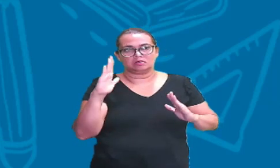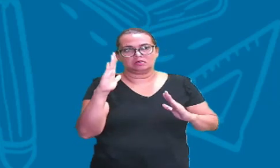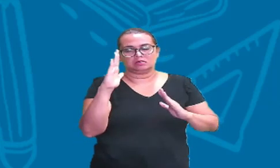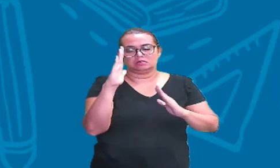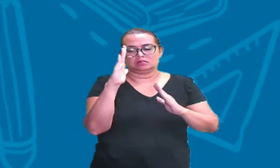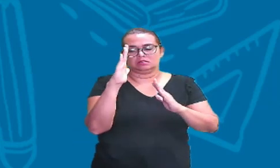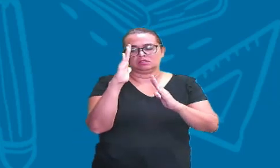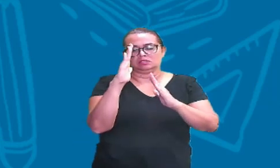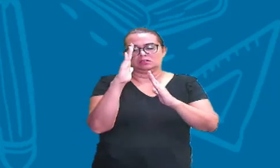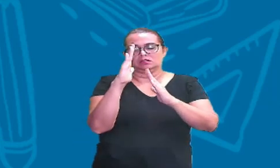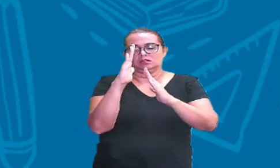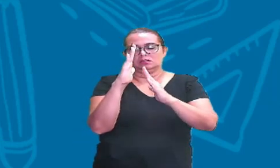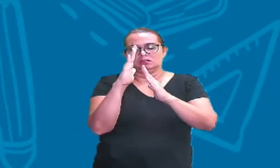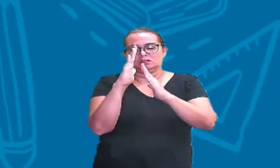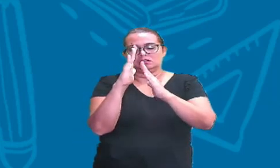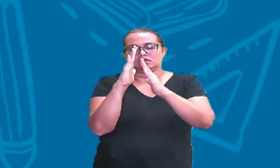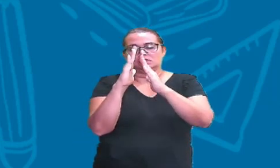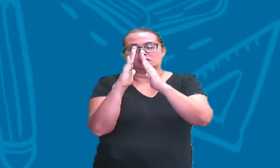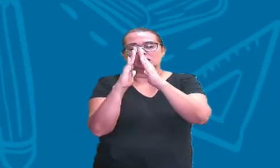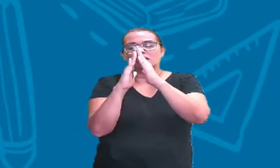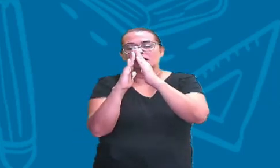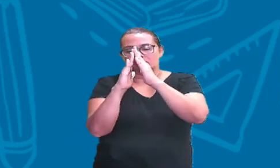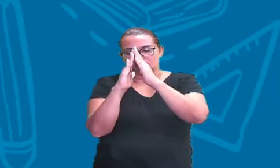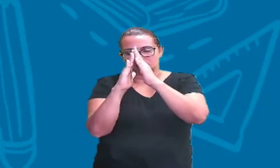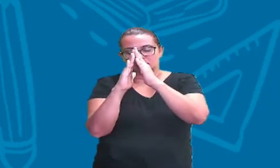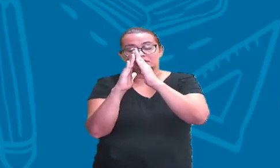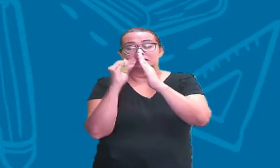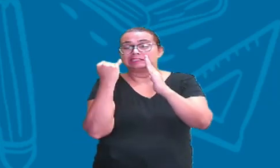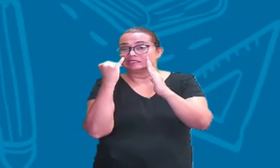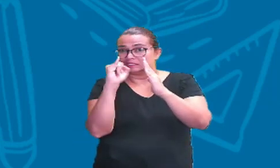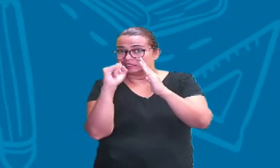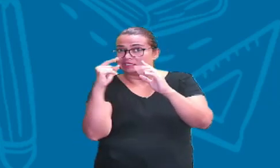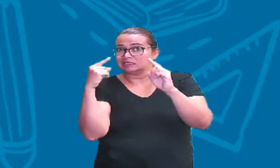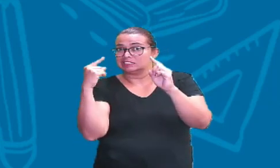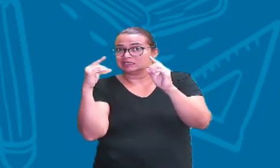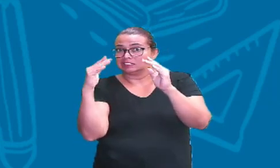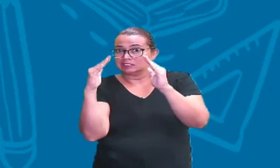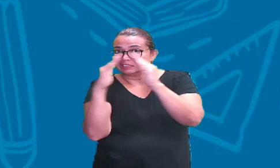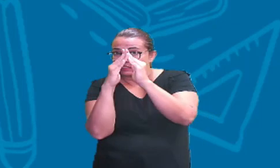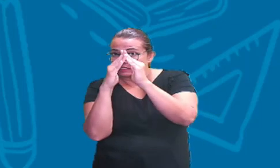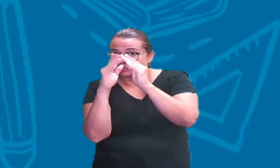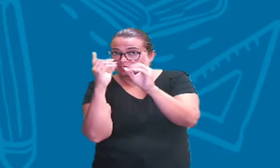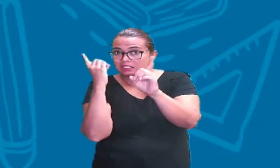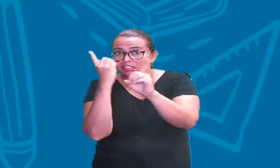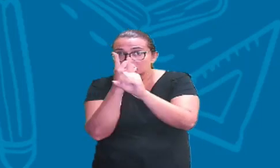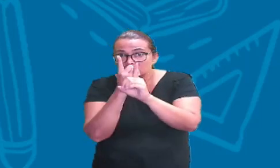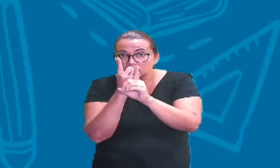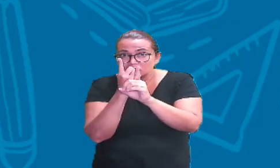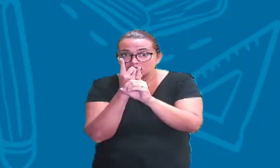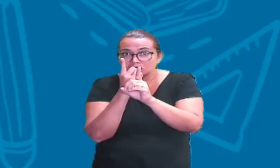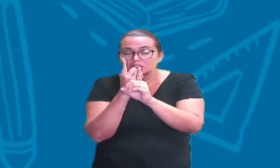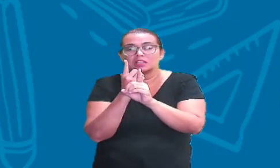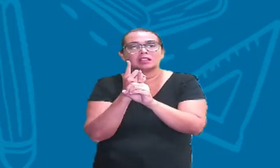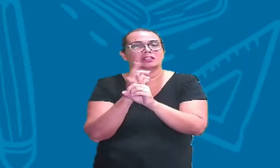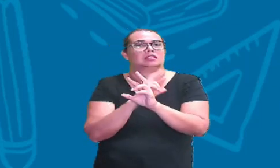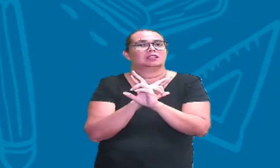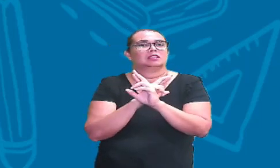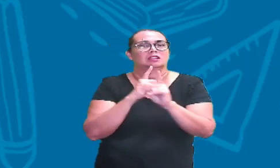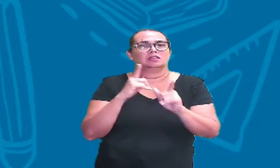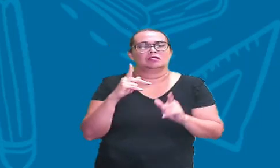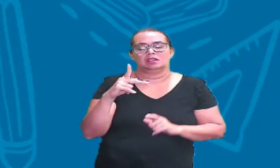vai tocar. Se elas se tocarem, elas não são retas